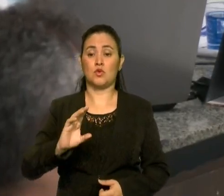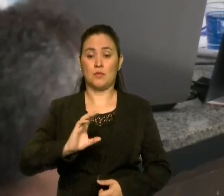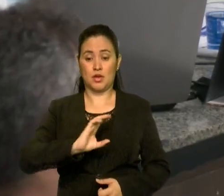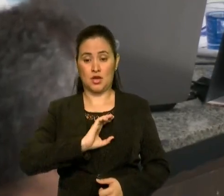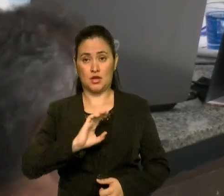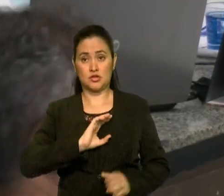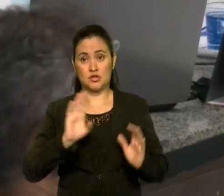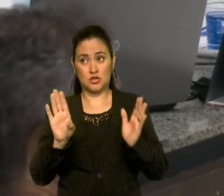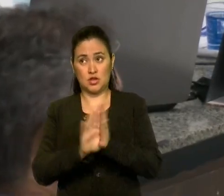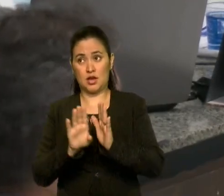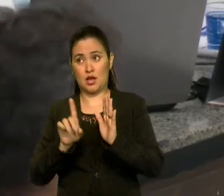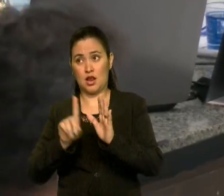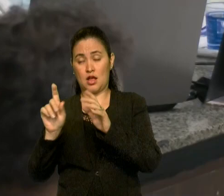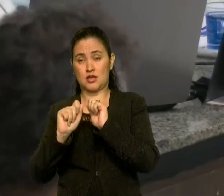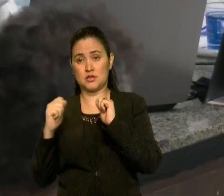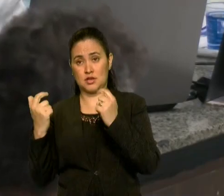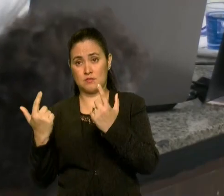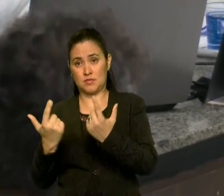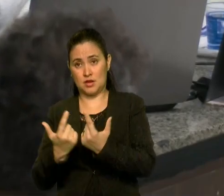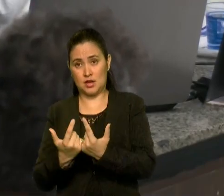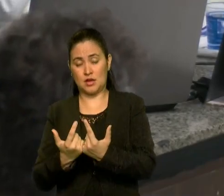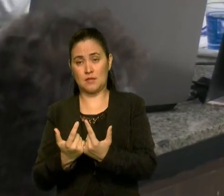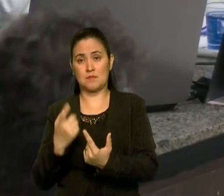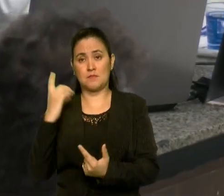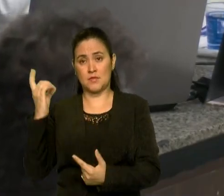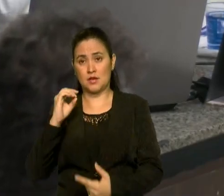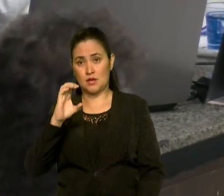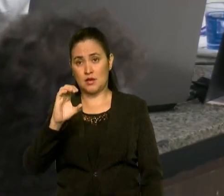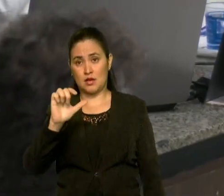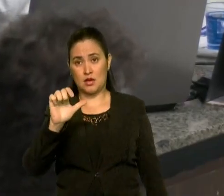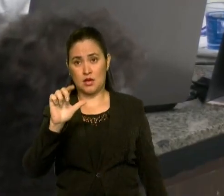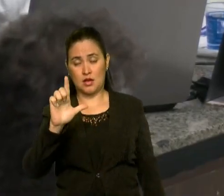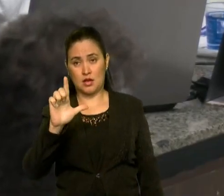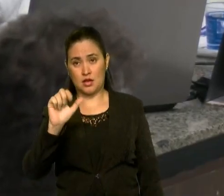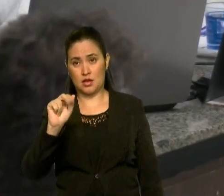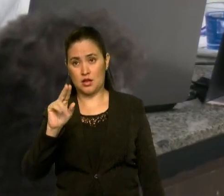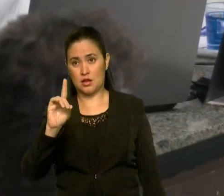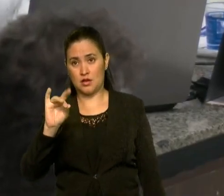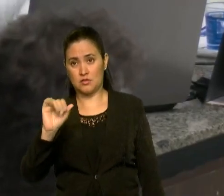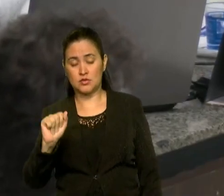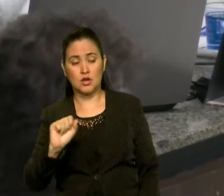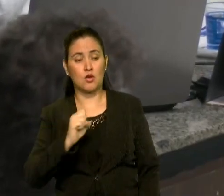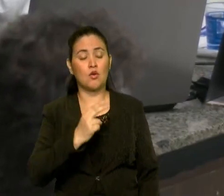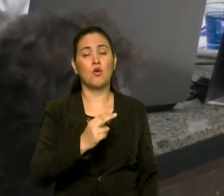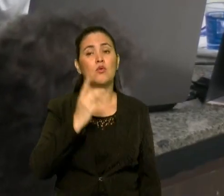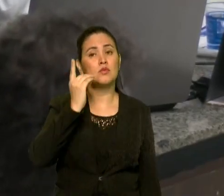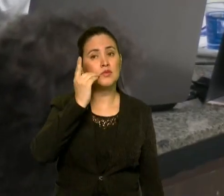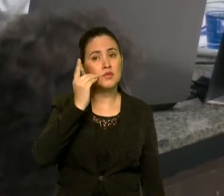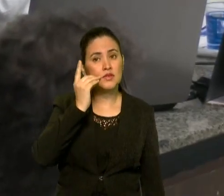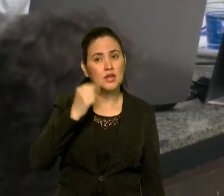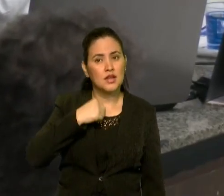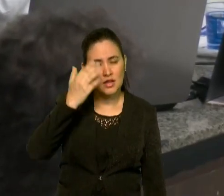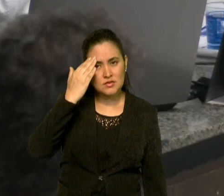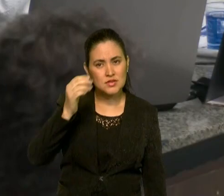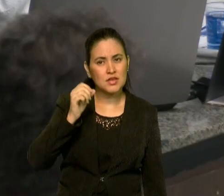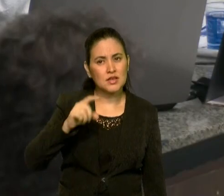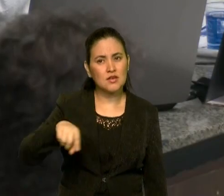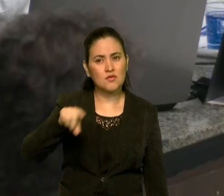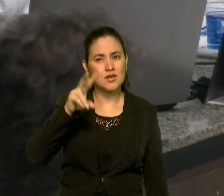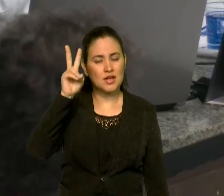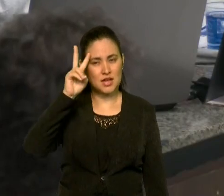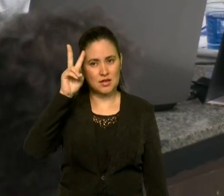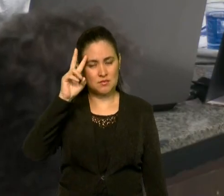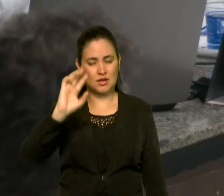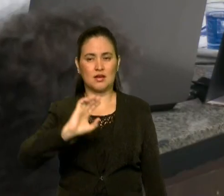Estado do Maranhão, que seja através da deputada Cláudia Coutinho, que seja através da deputada Daniela, eu tenho certeza que os senhores irão lembrar que